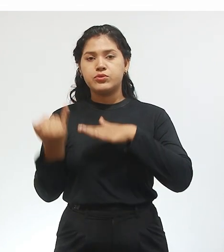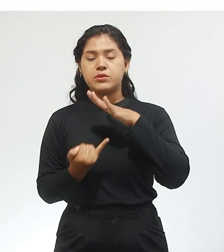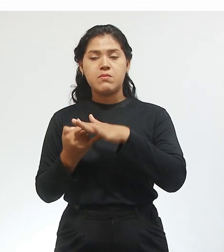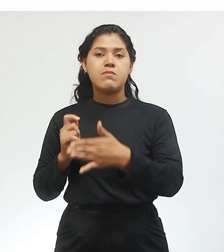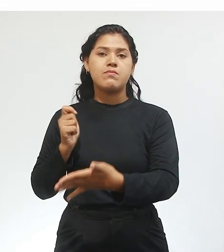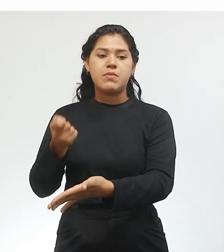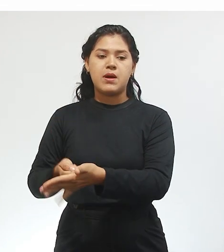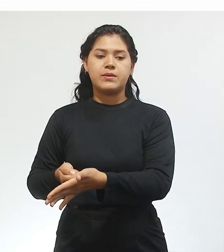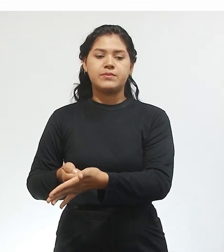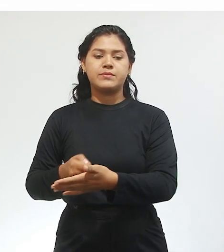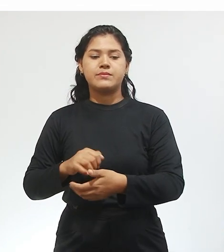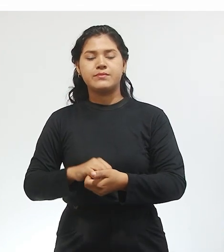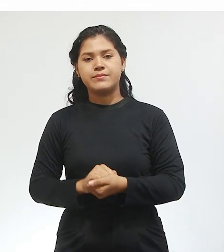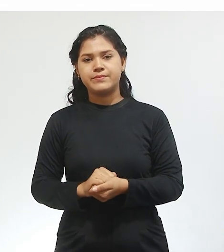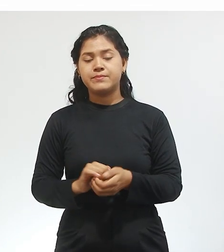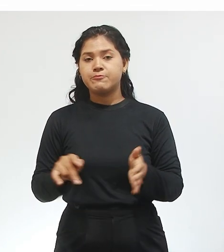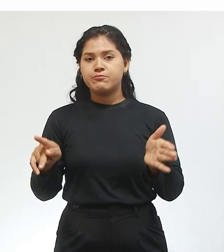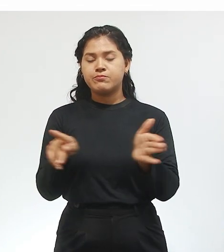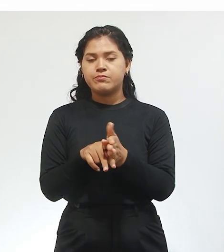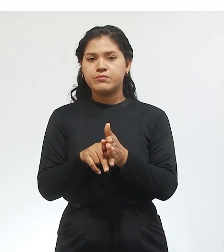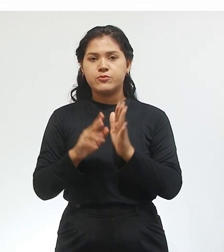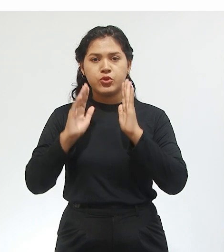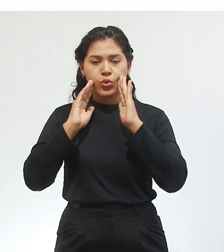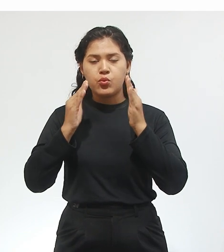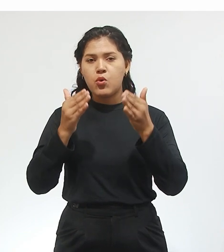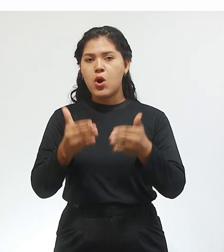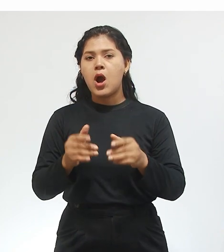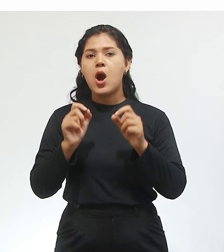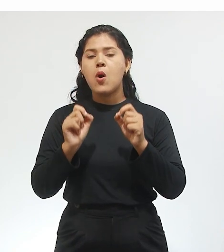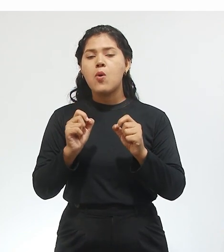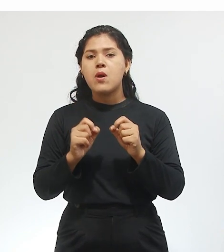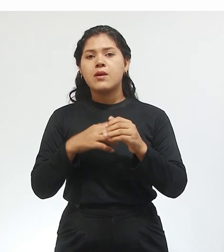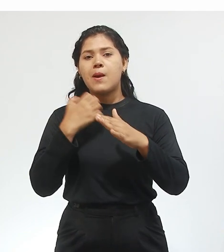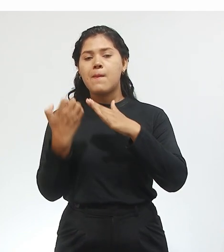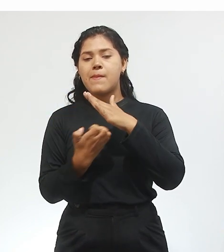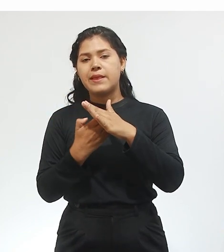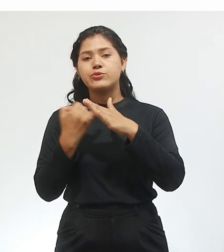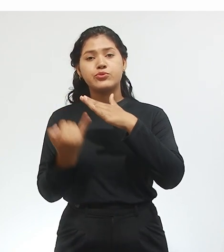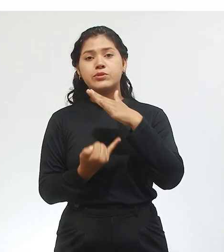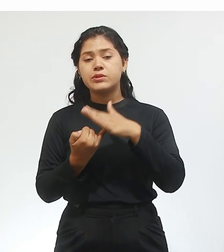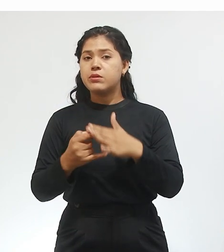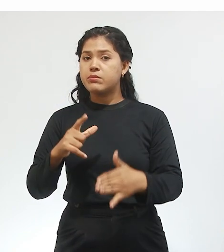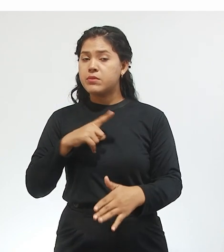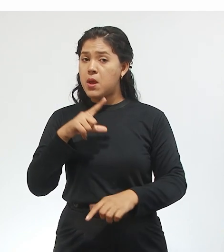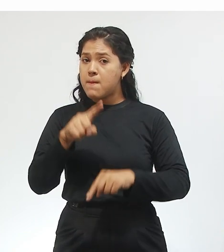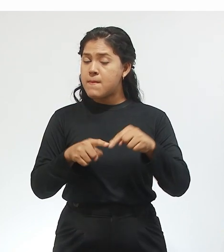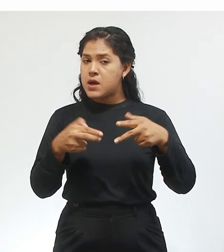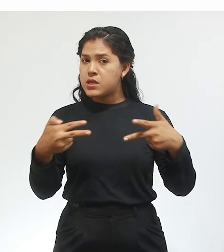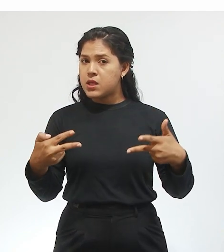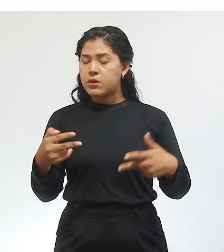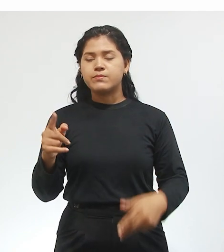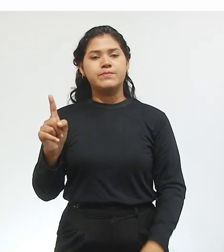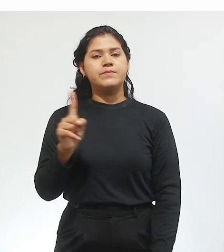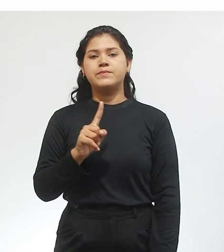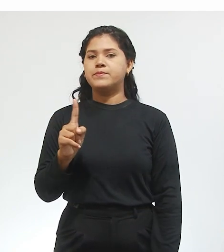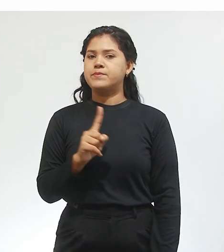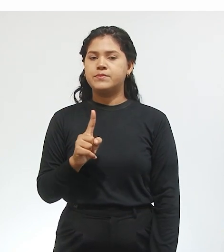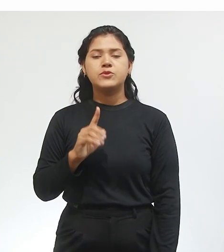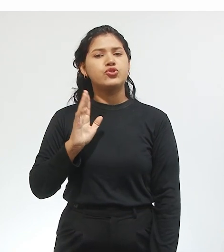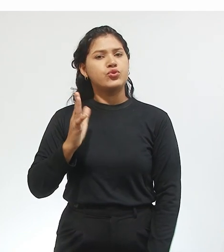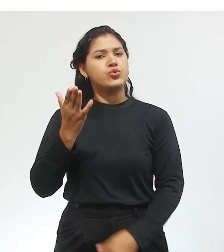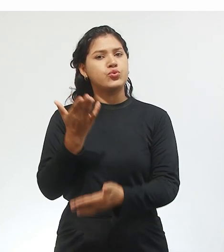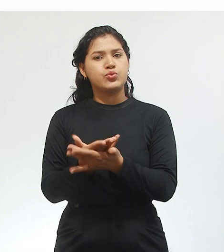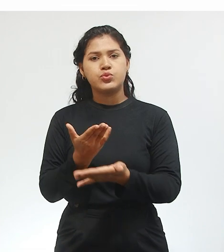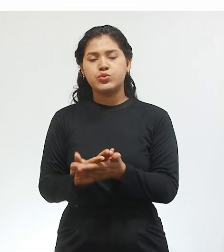da contabilidade é somente o que a entidade possui em forma de bens? Não, né? Já falamos que o patrimônio é composto por bens, direitos